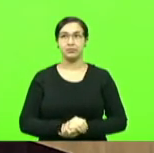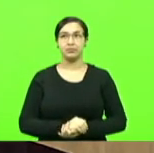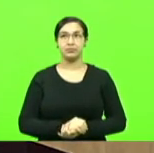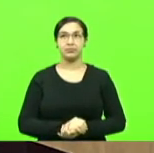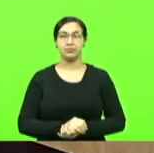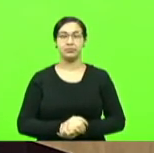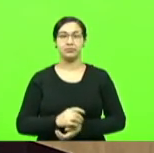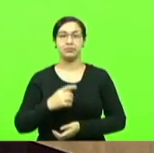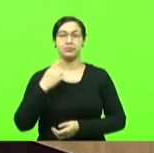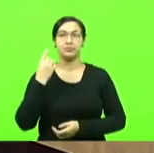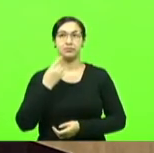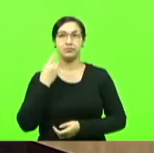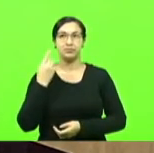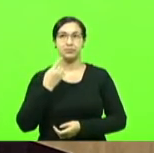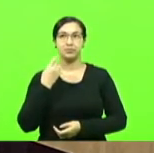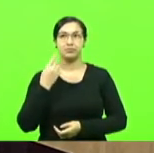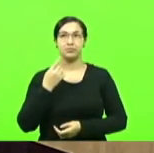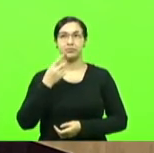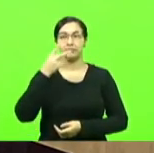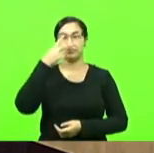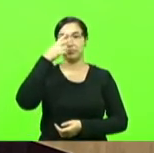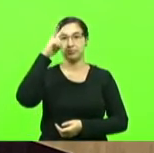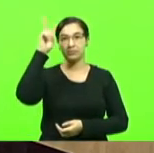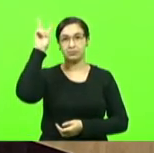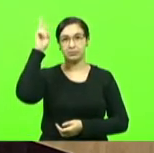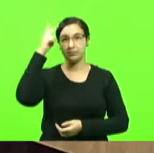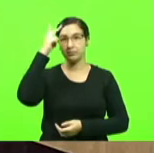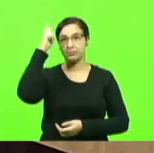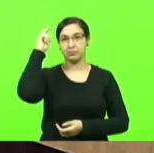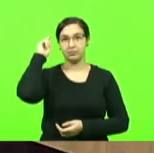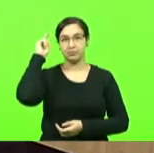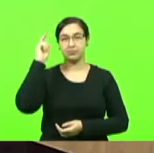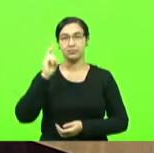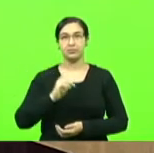Como vota o deputado Dr. Vicente Caropreso.